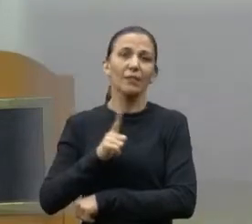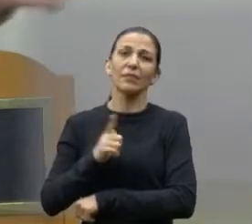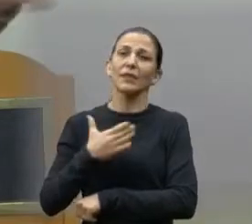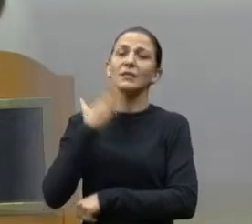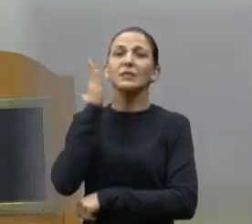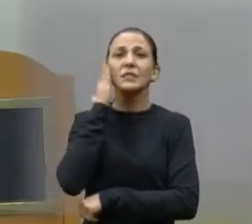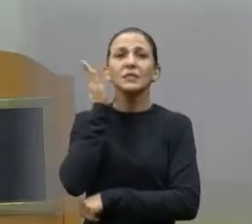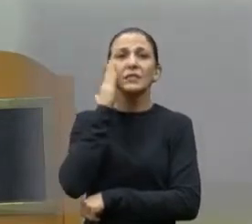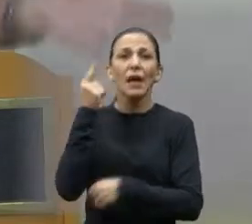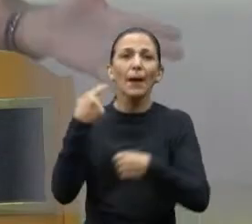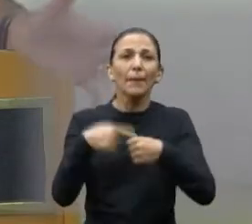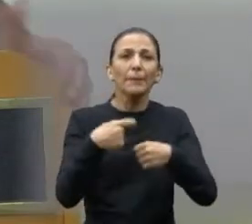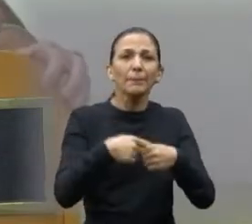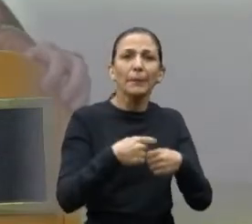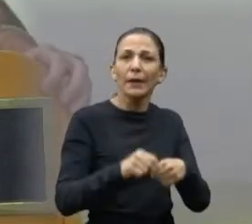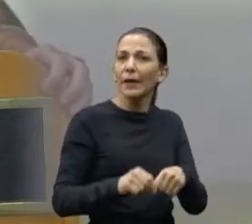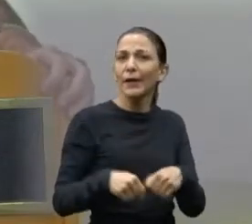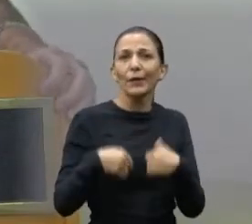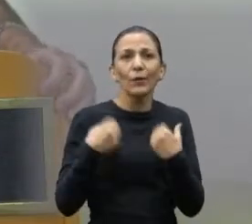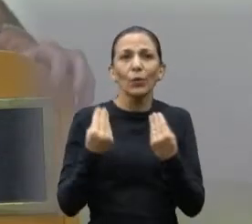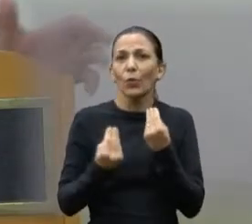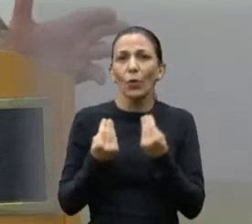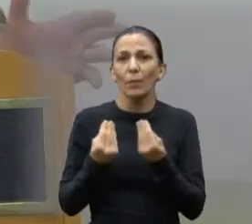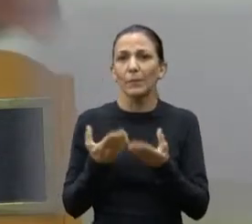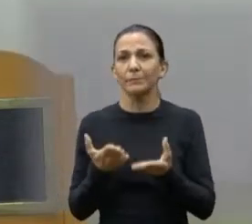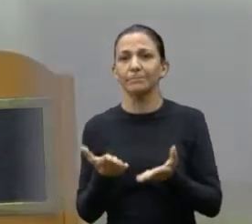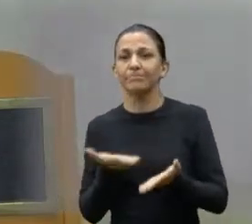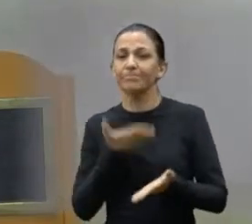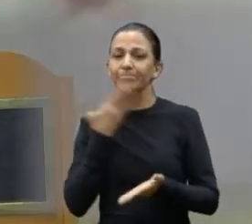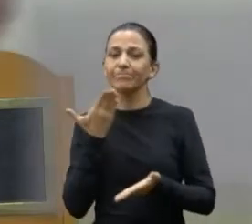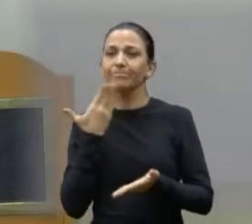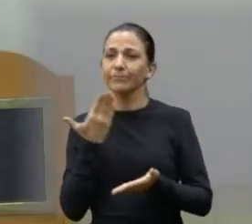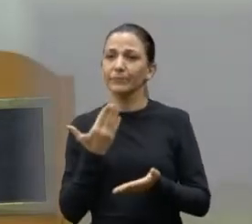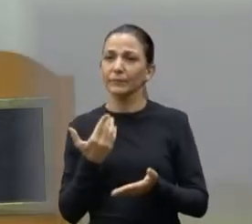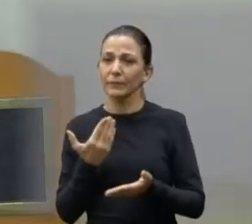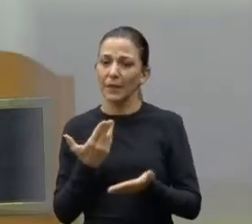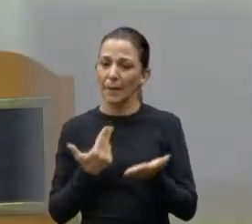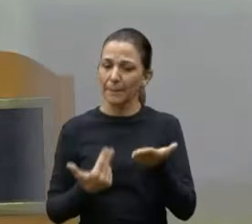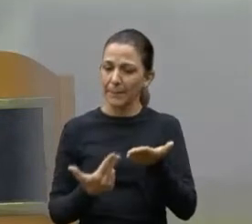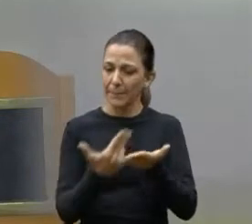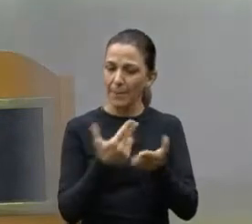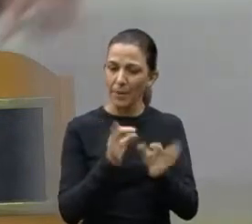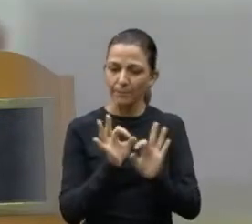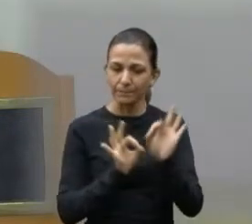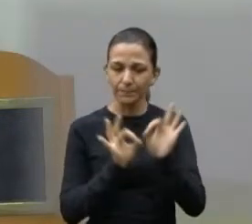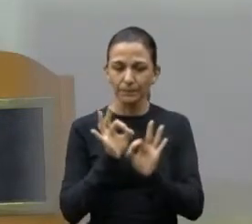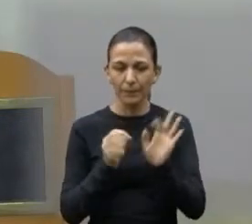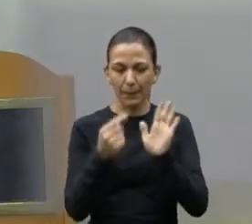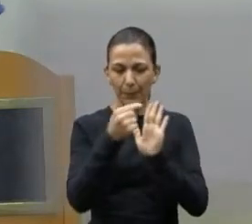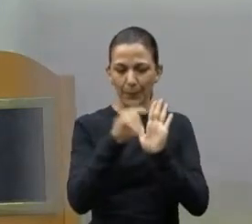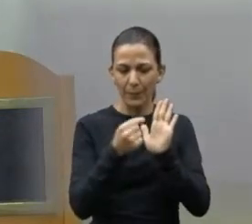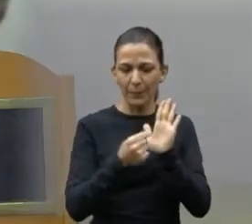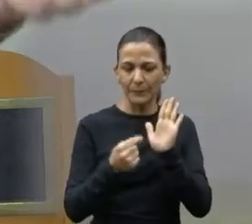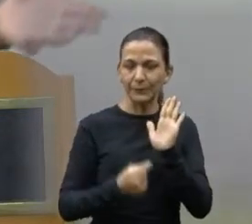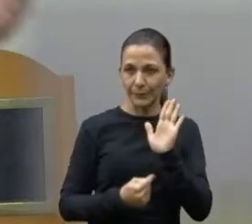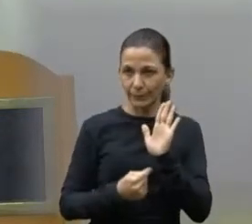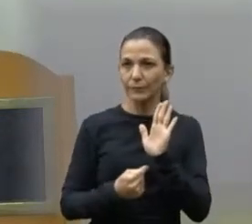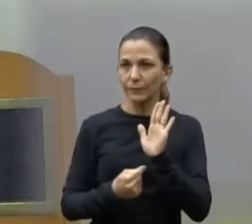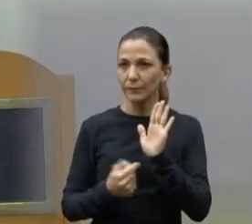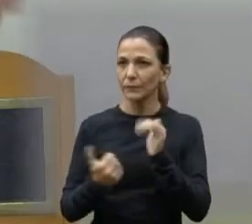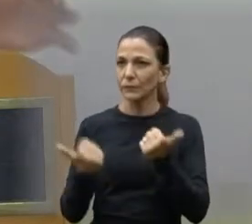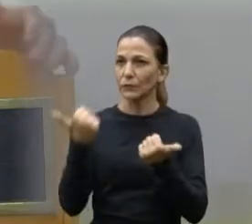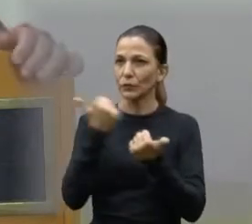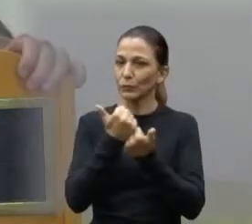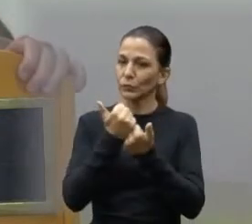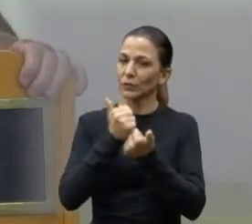já é LED facilitar mapeamento alguma coisa Onde foi feita a substituição das lâmpadas para lâmpadas LED